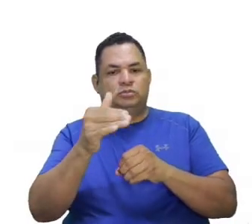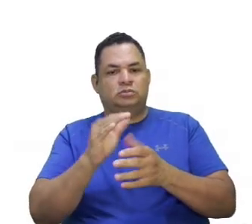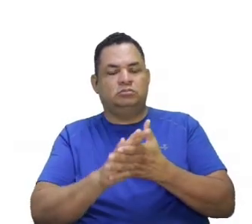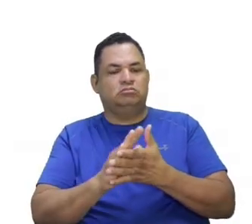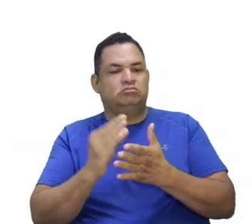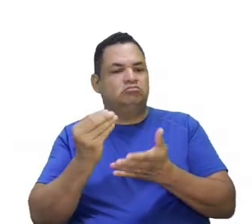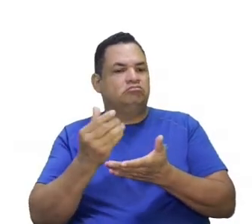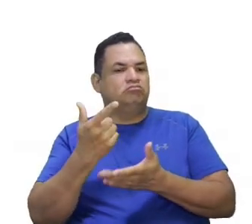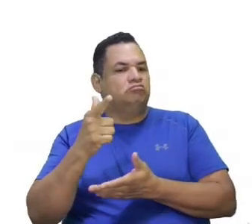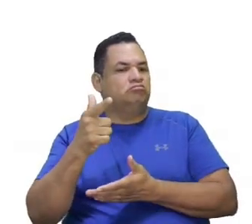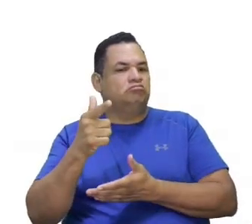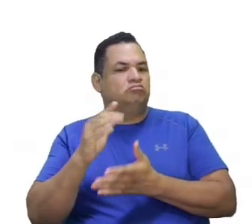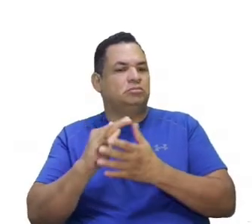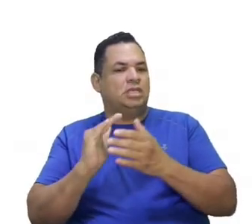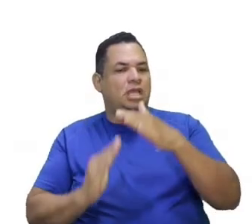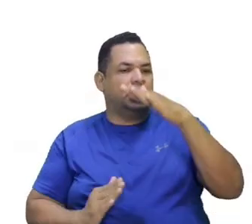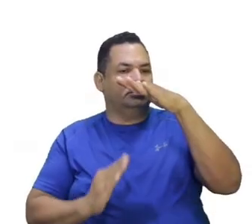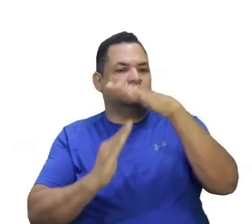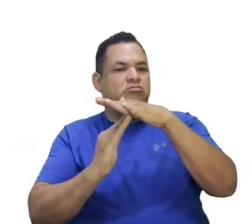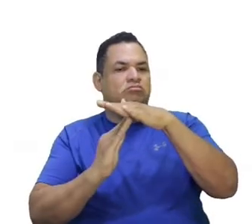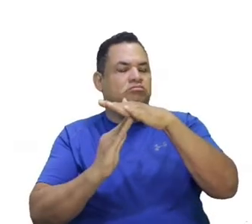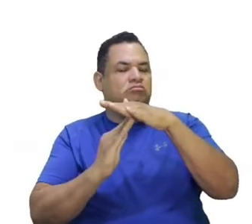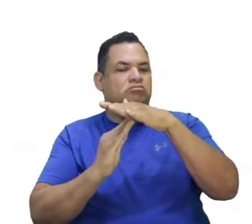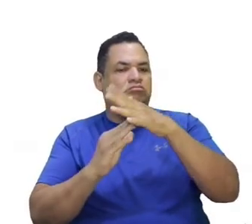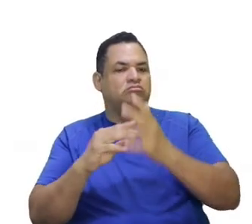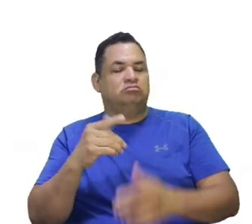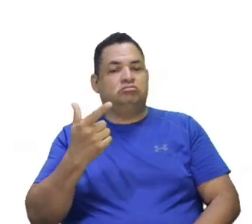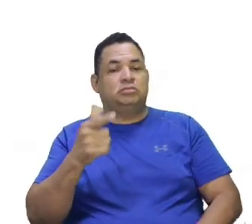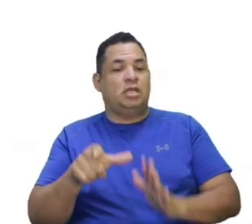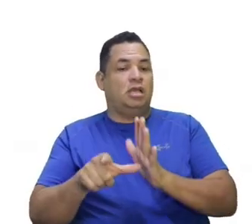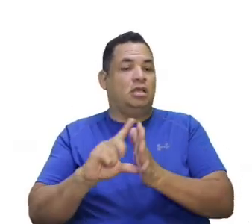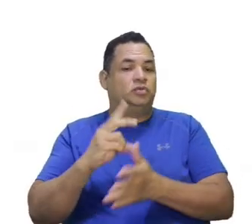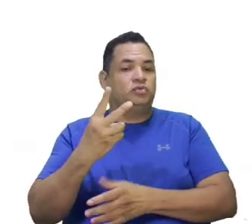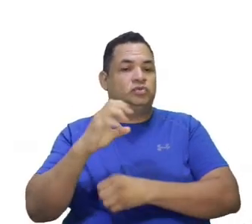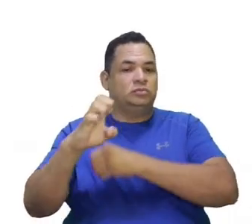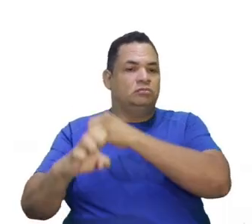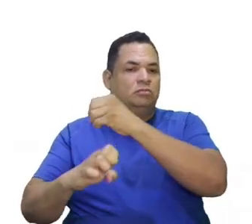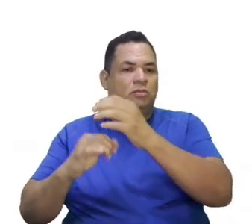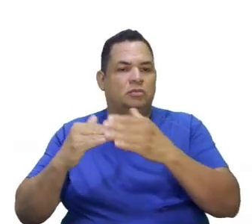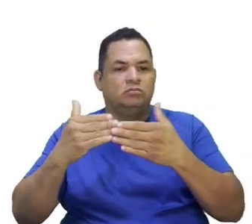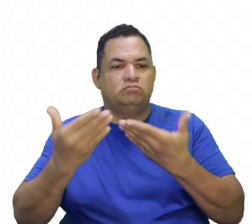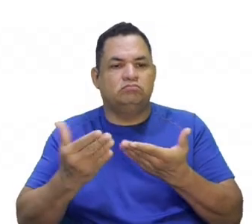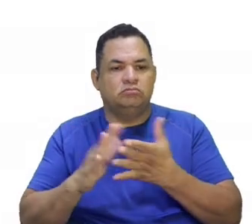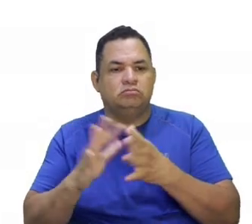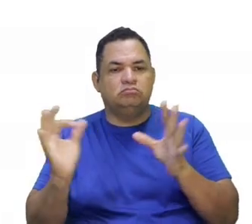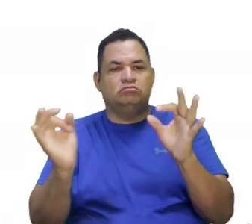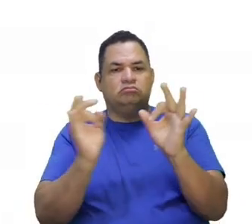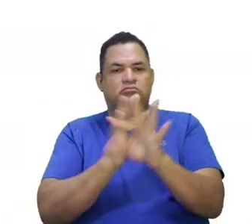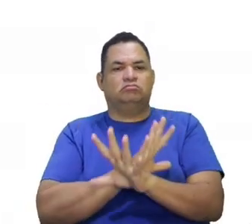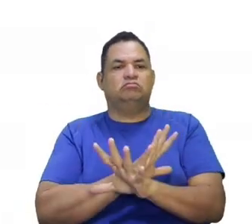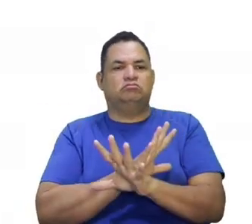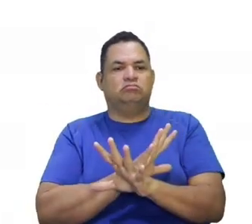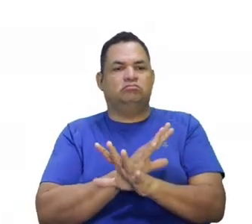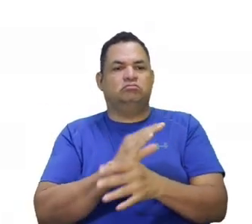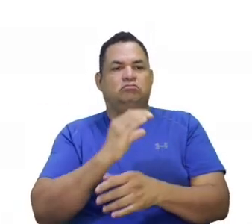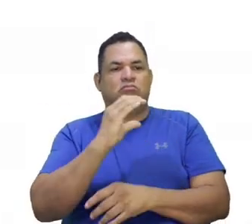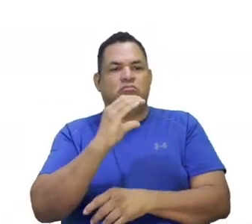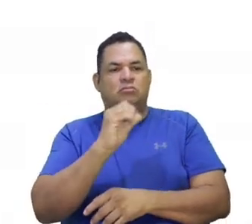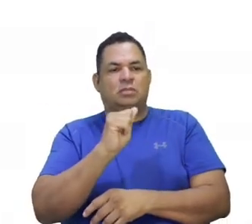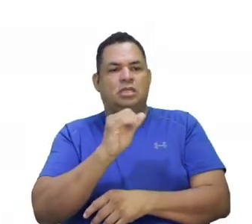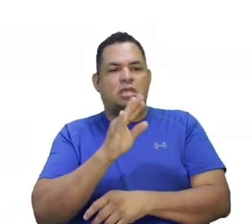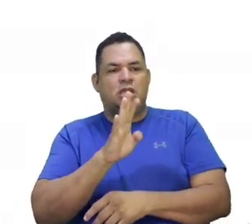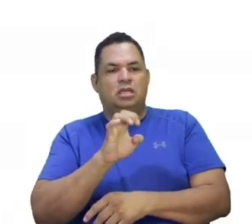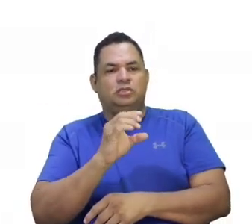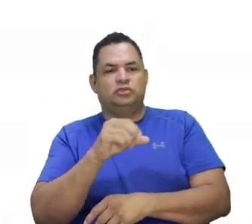a última camada onde tinha os 2 elétrons. Então, qual é a conclusão? Que o cátion